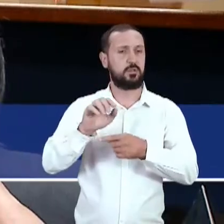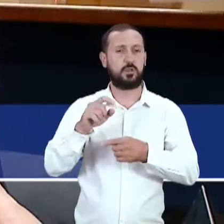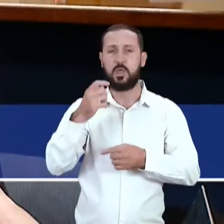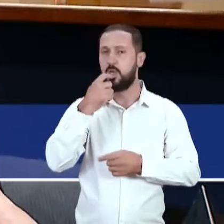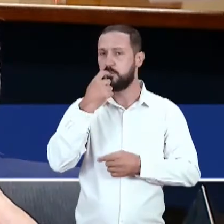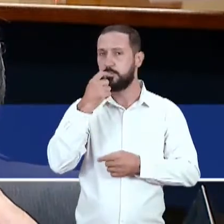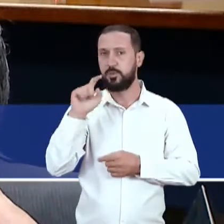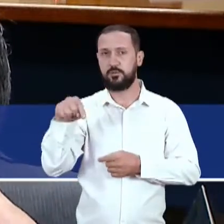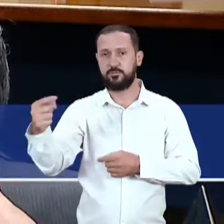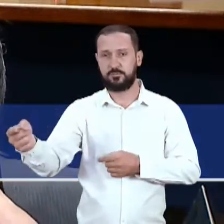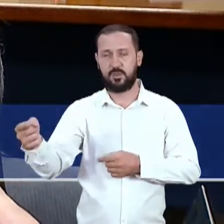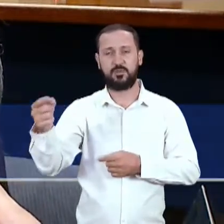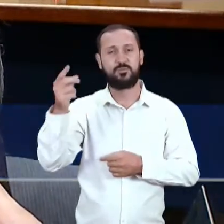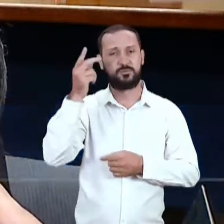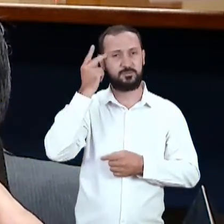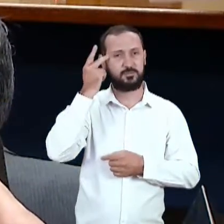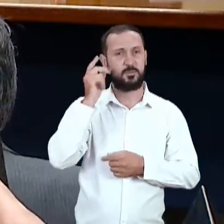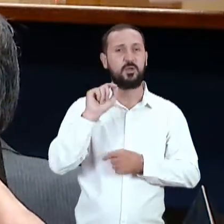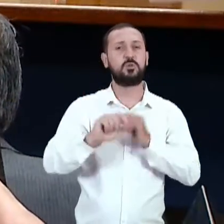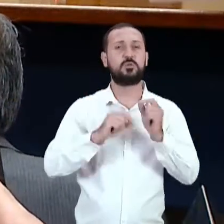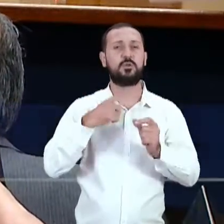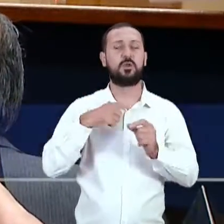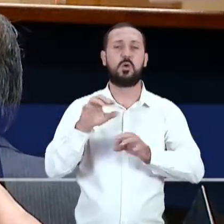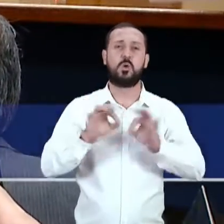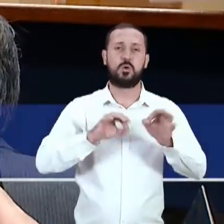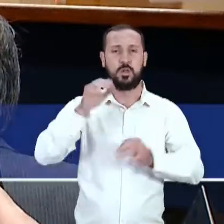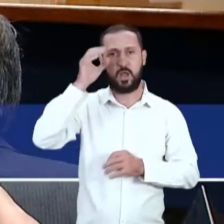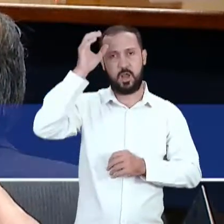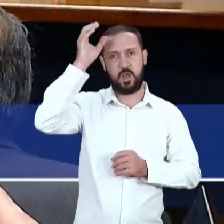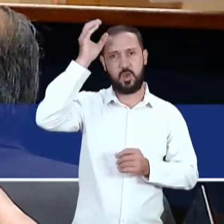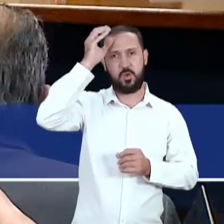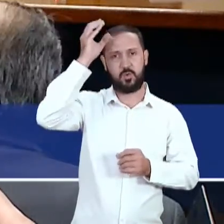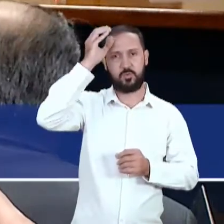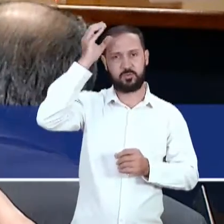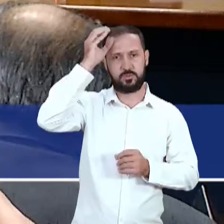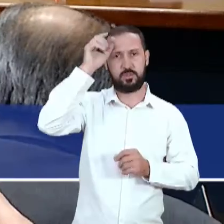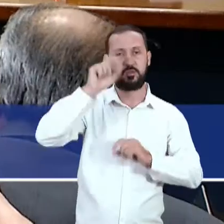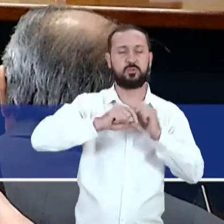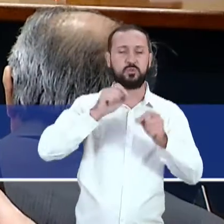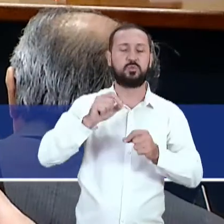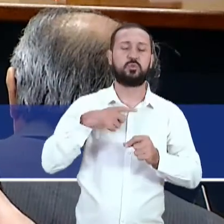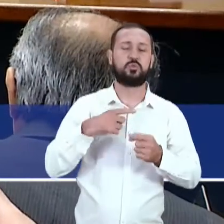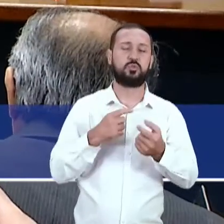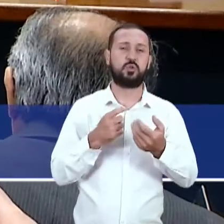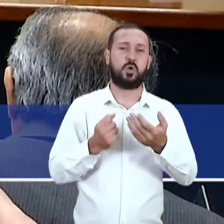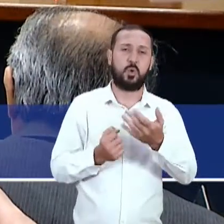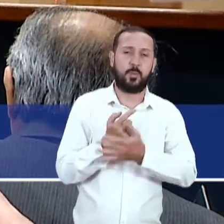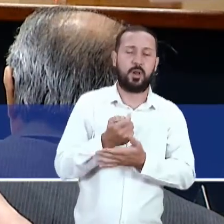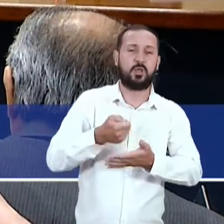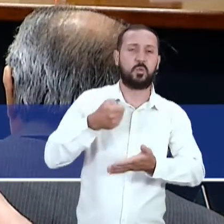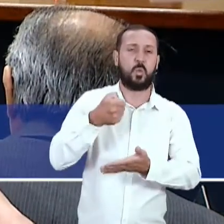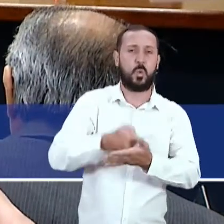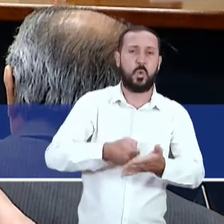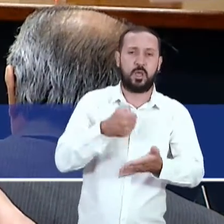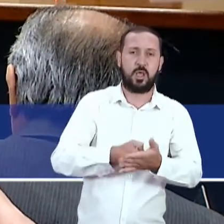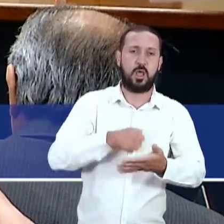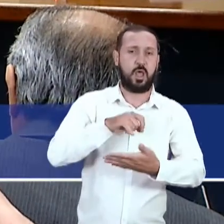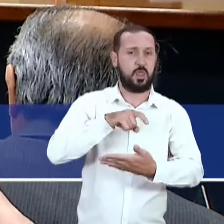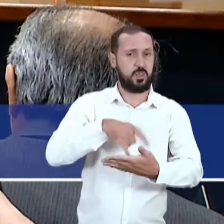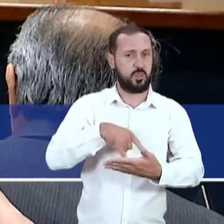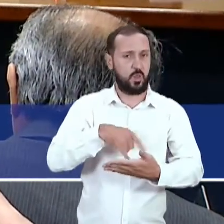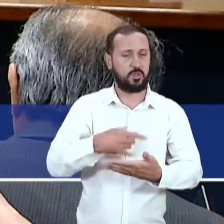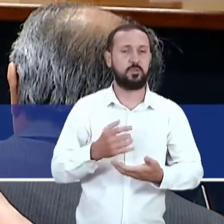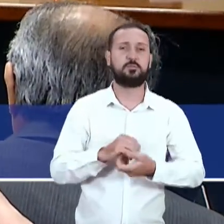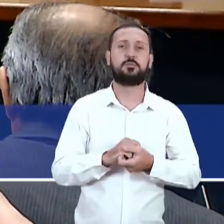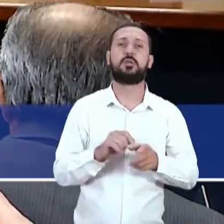por exemplo no vizinho estado de São Paulo, além de criar a consciência, né, do consumidor de exigir